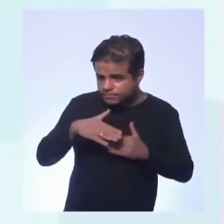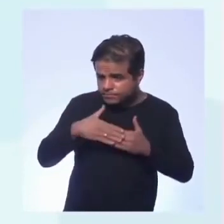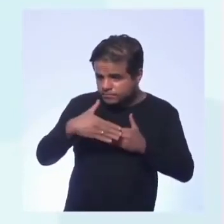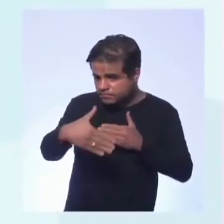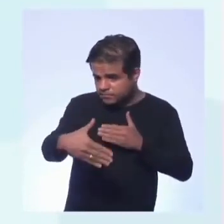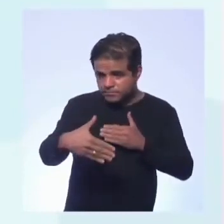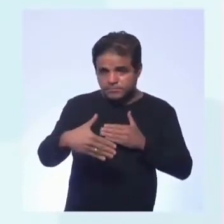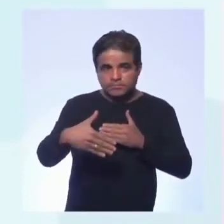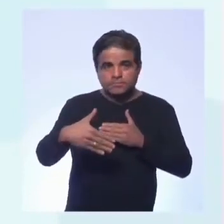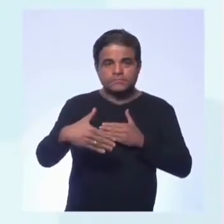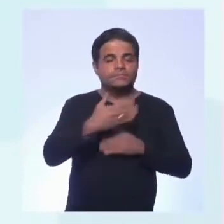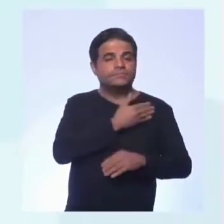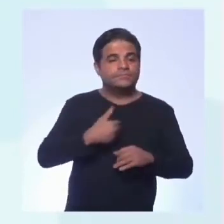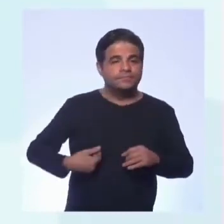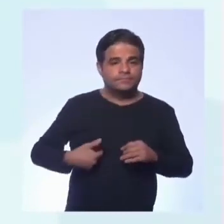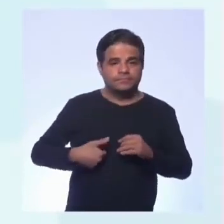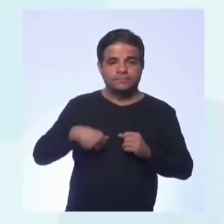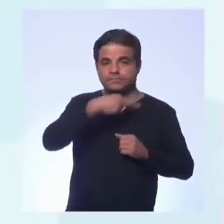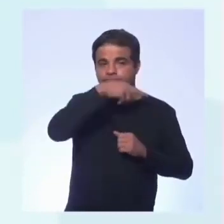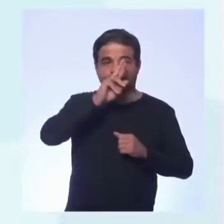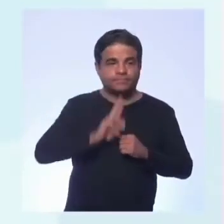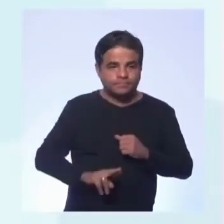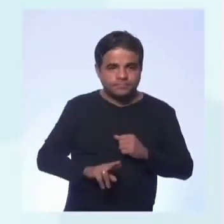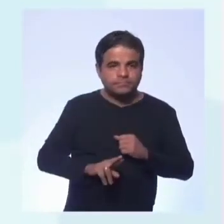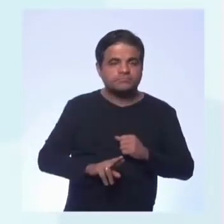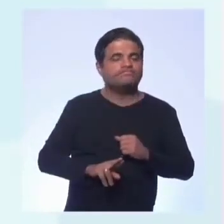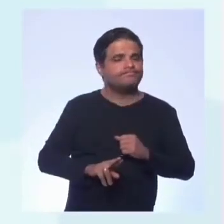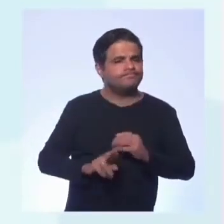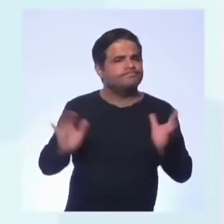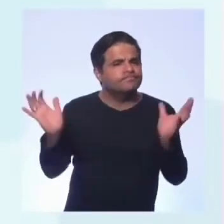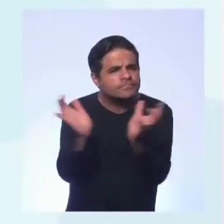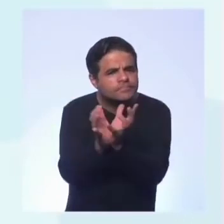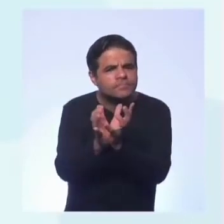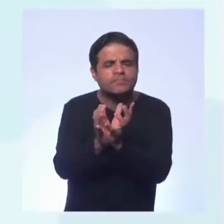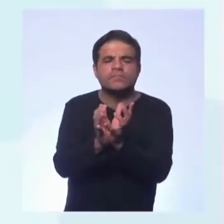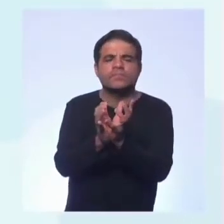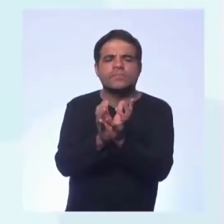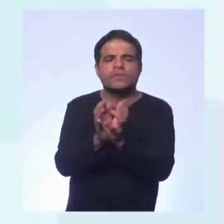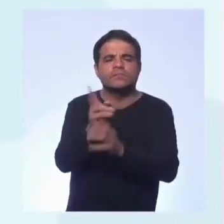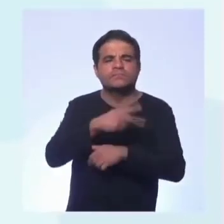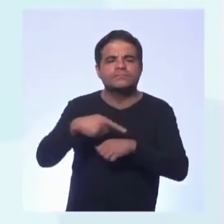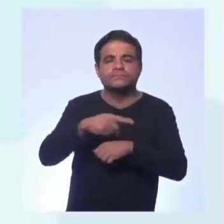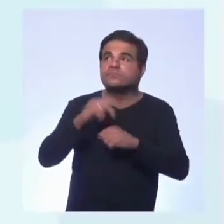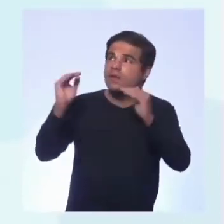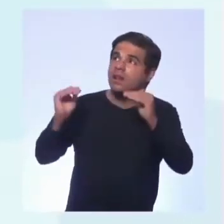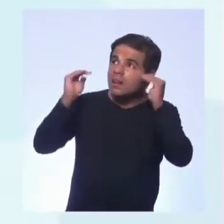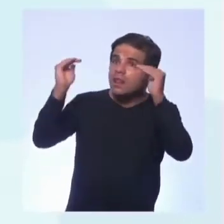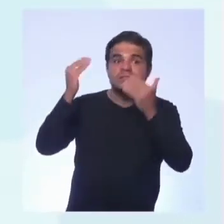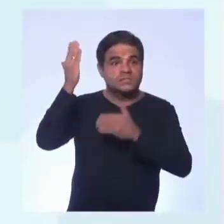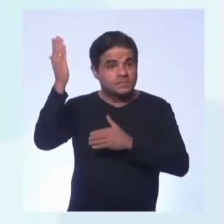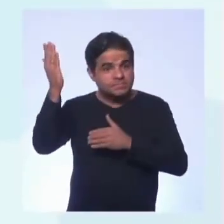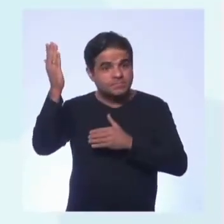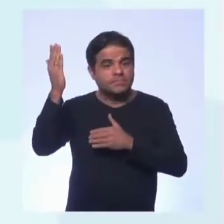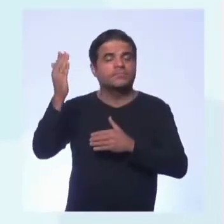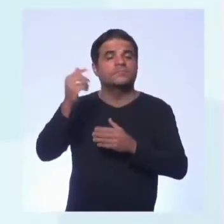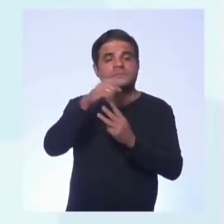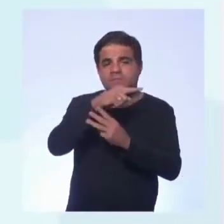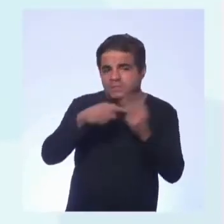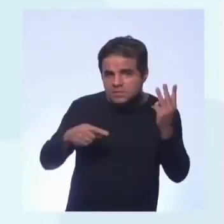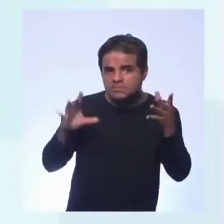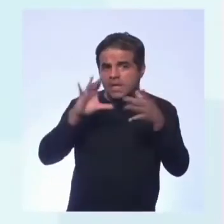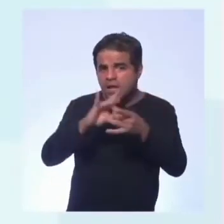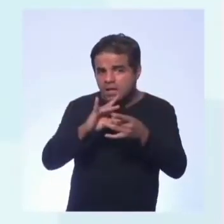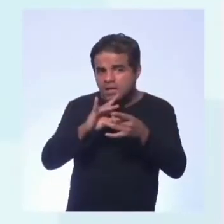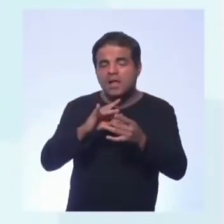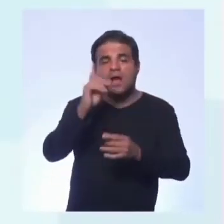pelo Império Russo, pela França e pelo Reino Unido lá em cima. Então, Tríplice